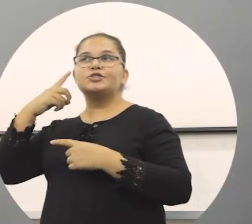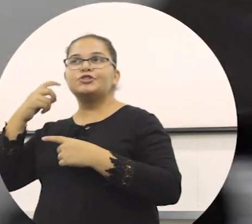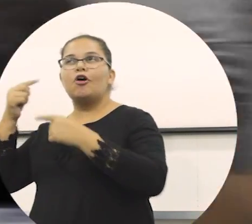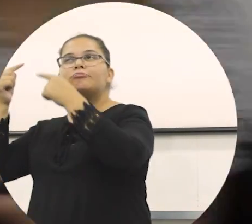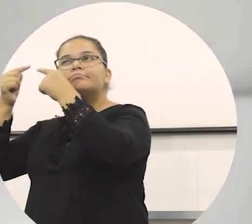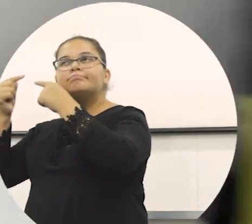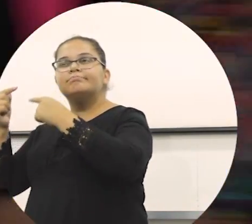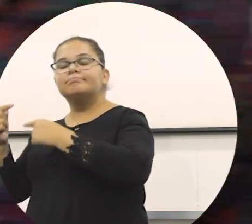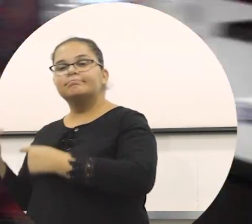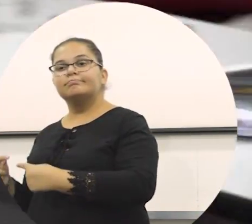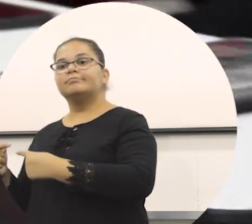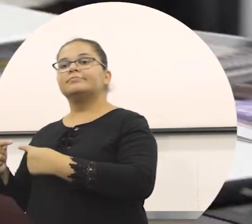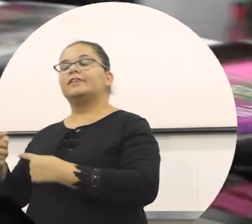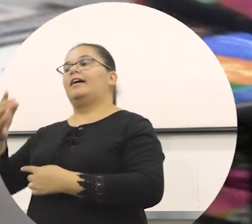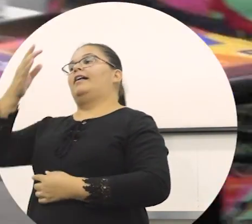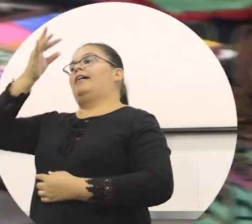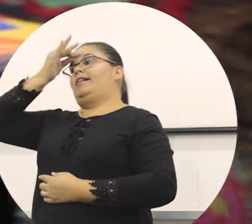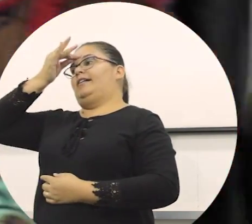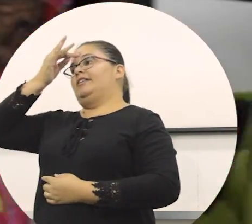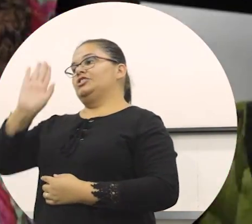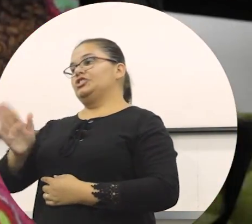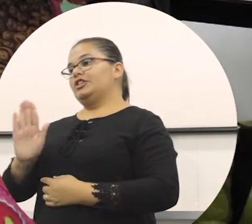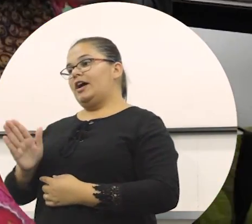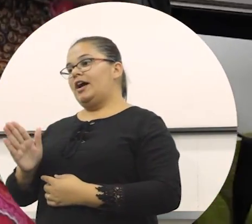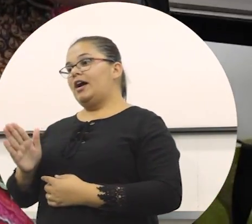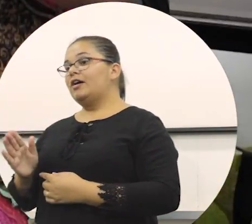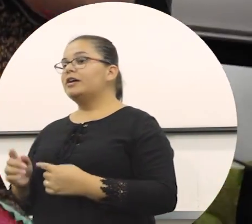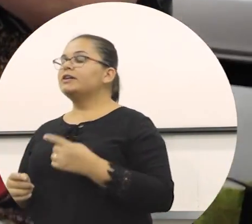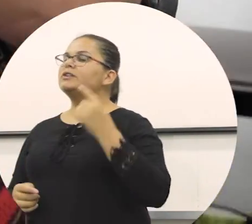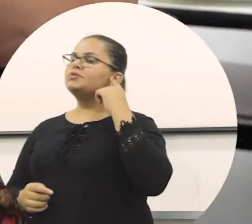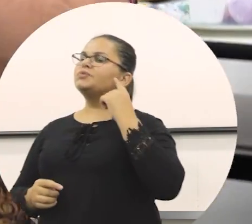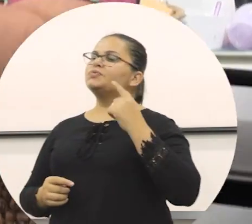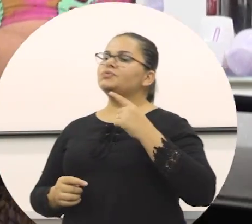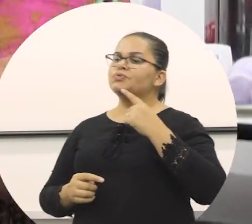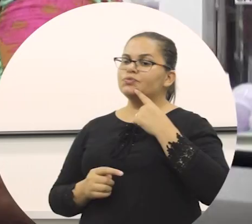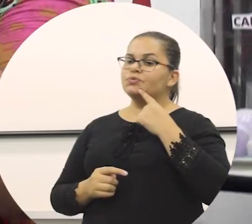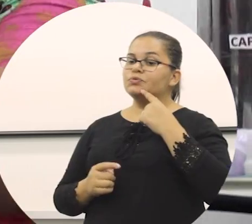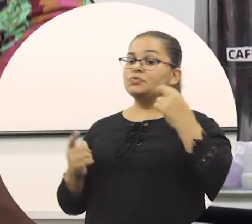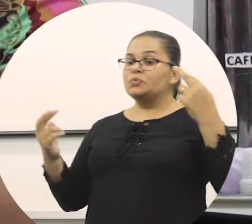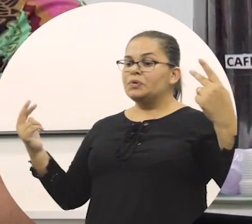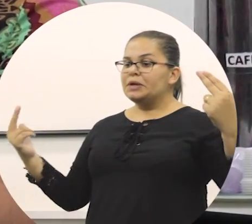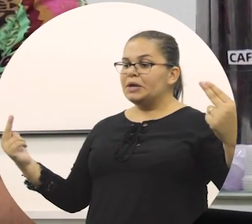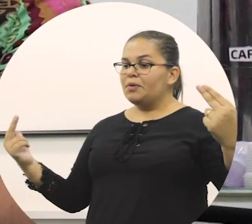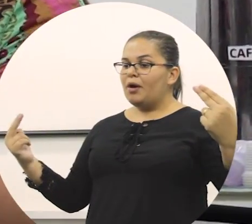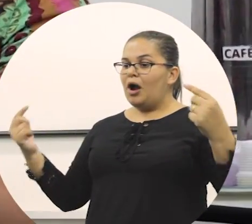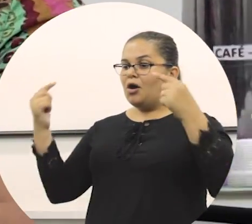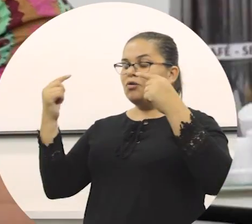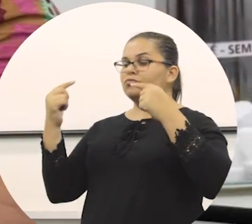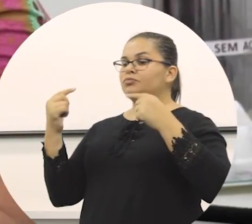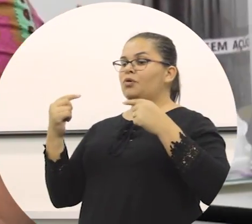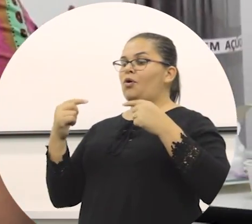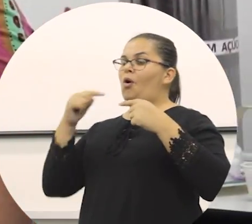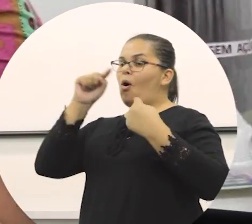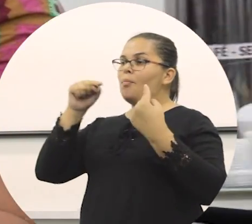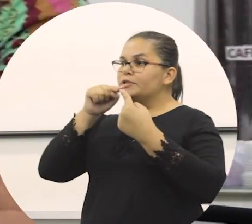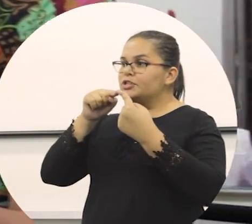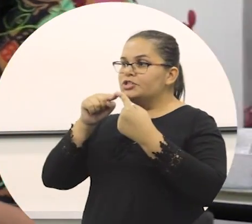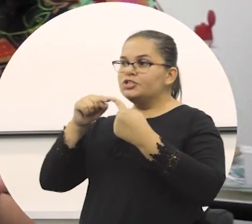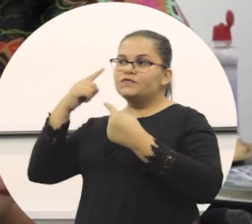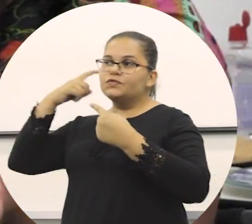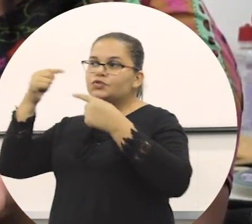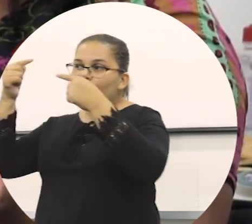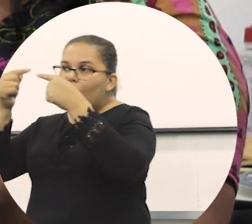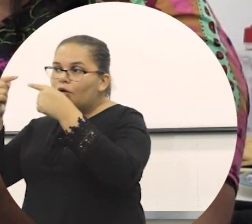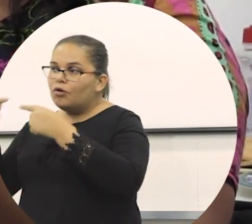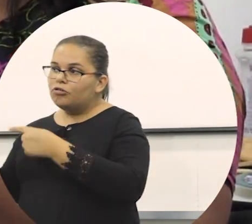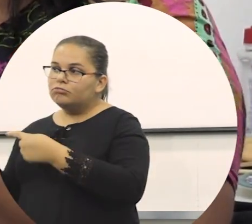cabeça. Aí eu te pergunto, o mesmo objetivo foi trabalhar... Não, então, mas é isso que eu estou falando, a língua